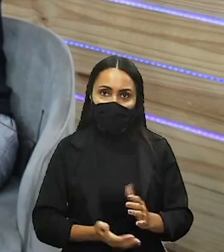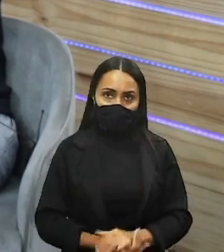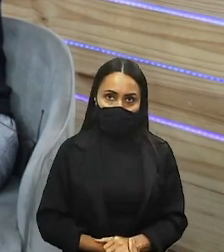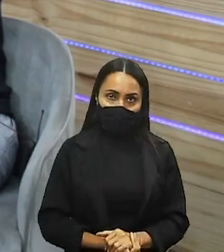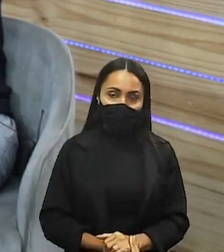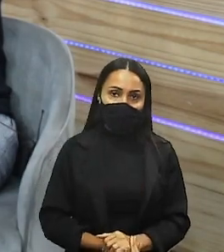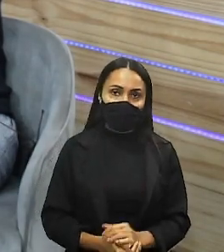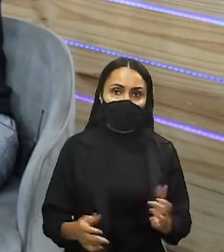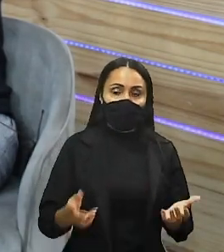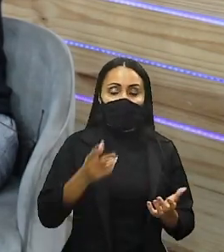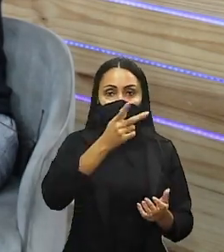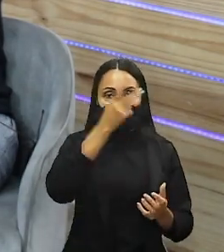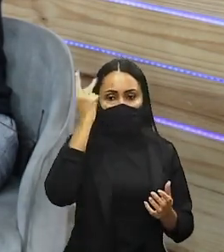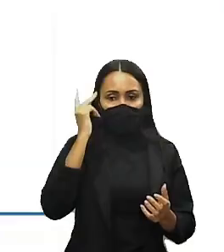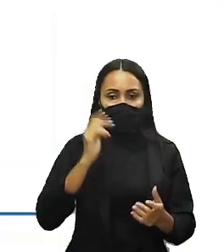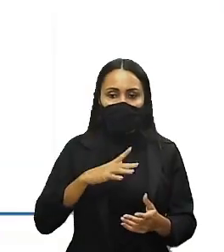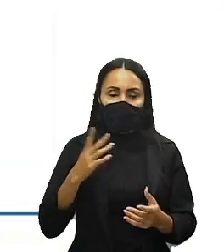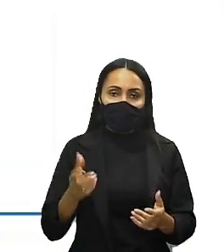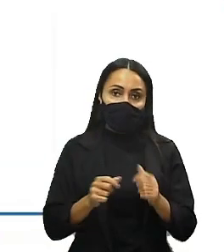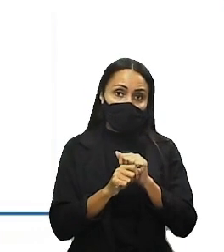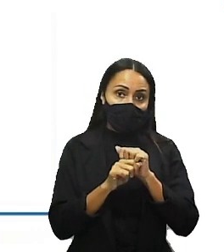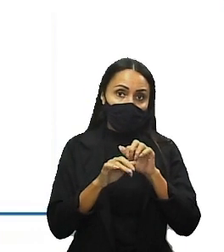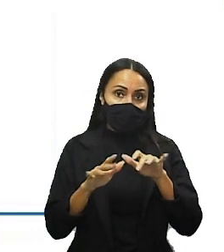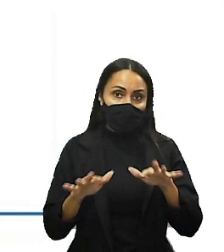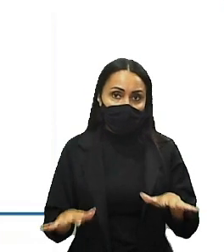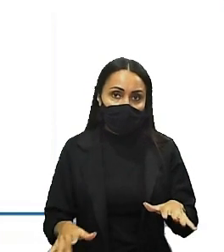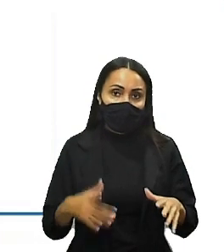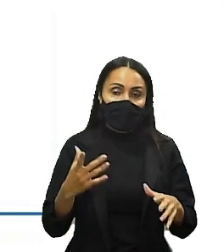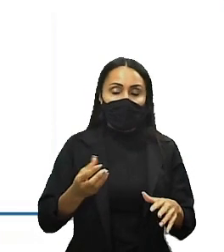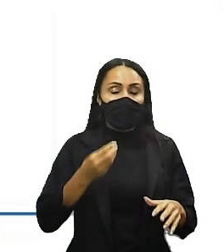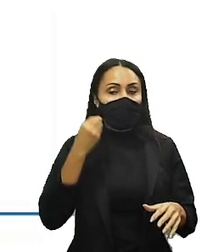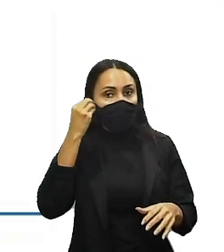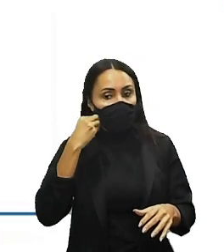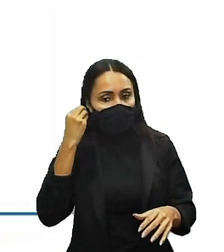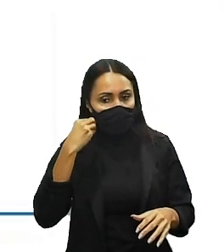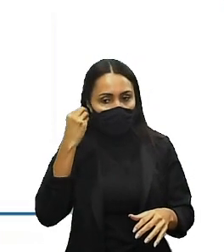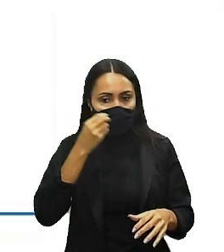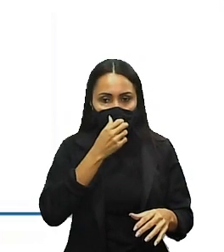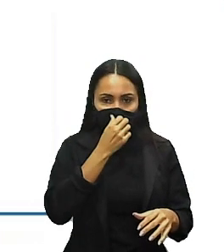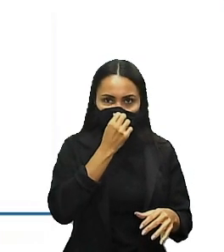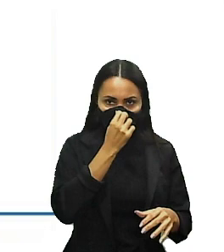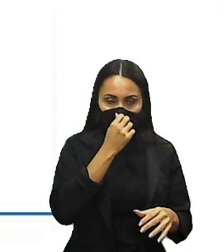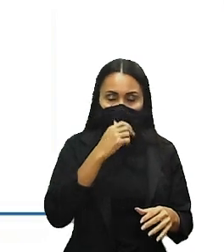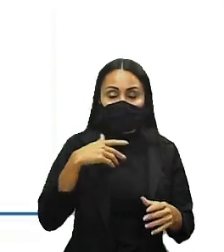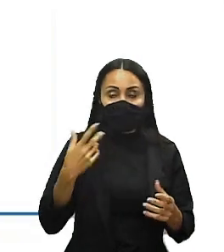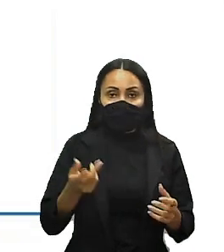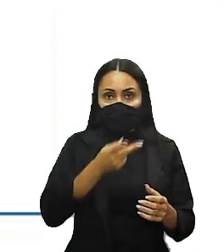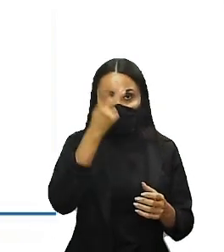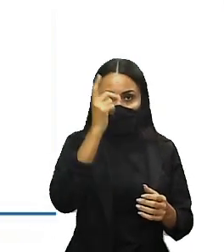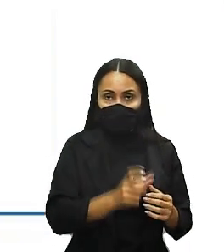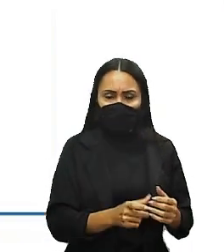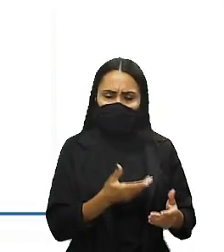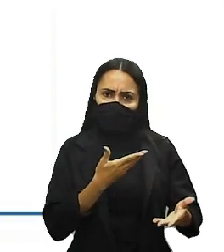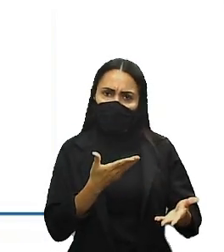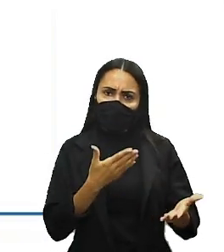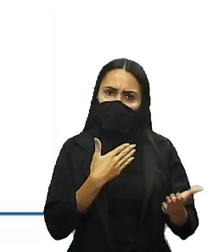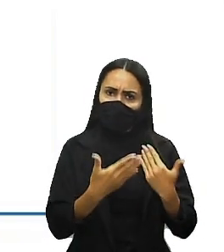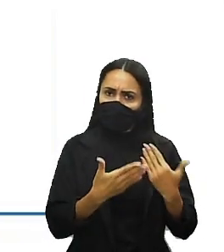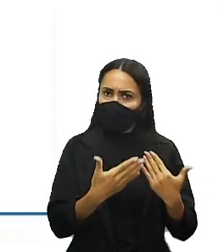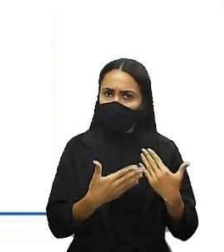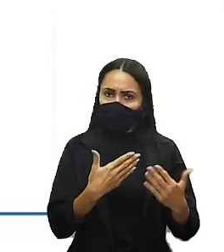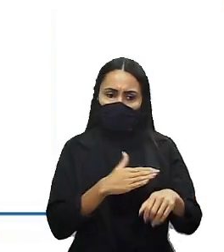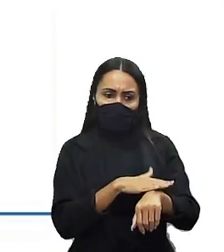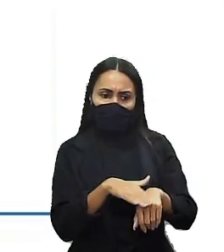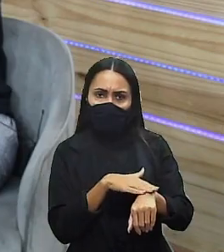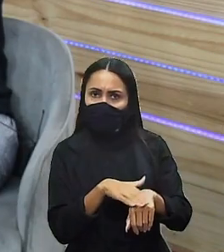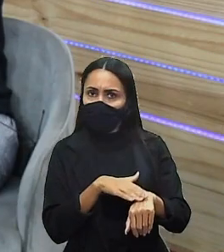Essas pessoas, elas compartilham suas experiências com leitores. Então, é uma conversa, como eu estou aqui com a Sônia, como eu estou